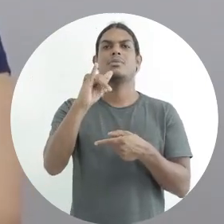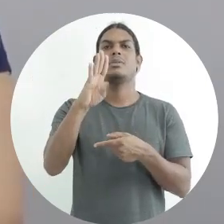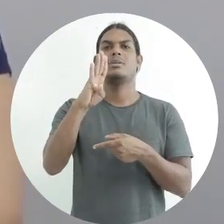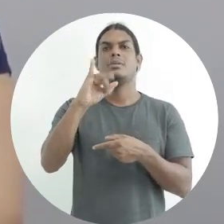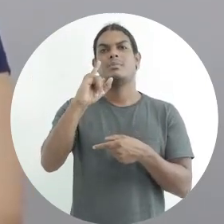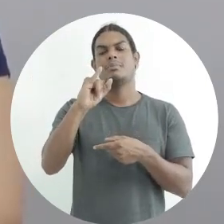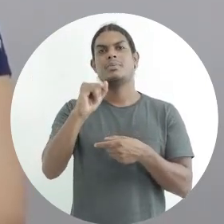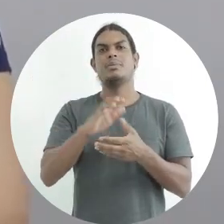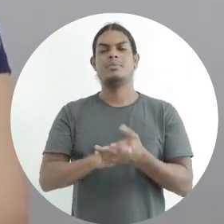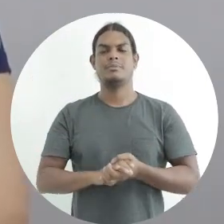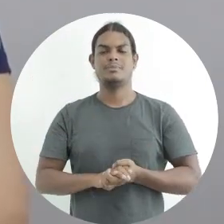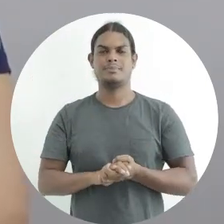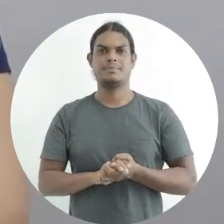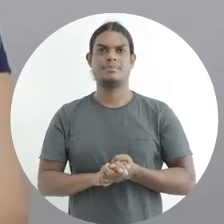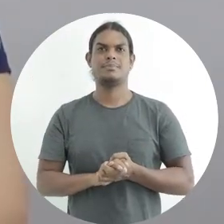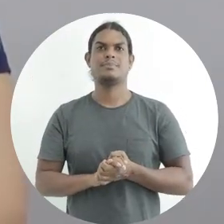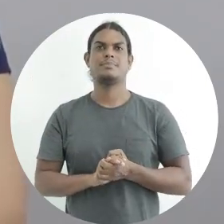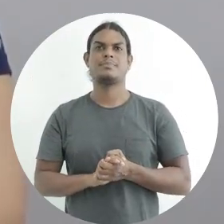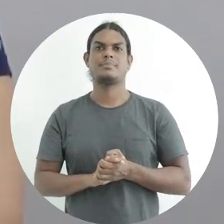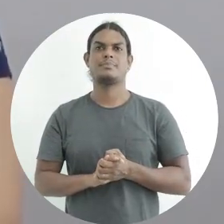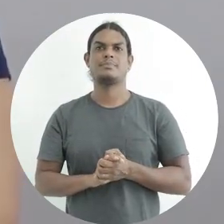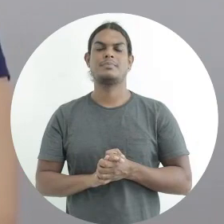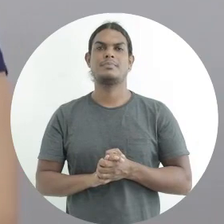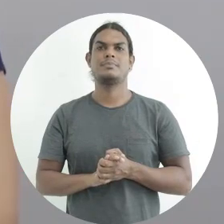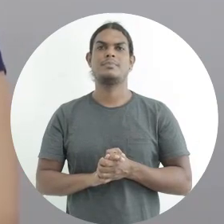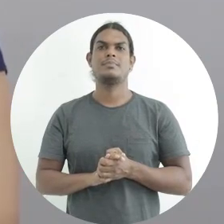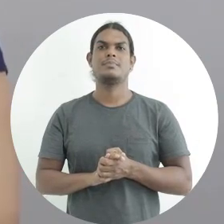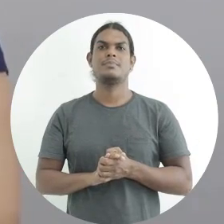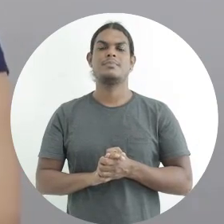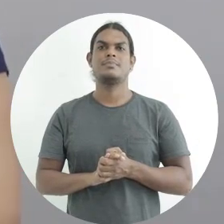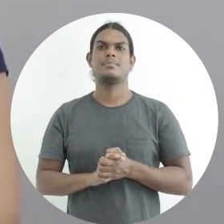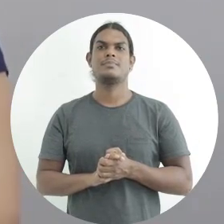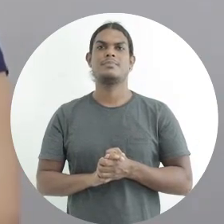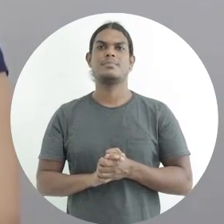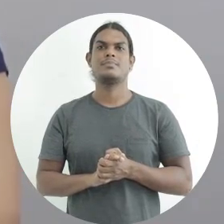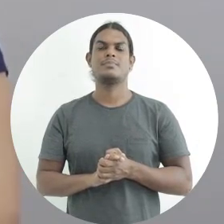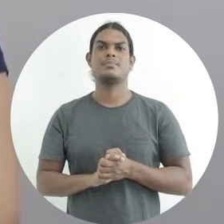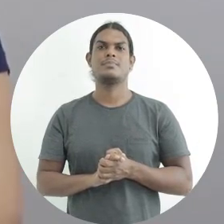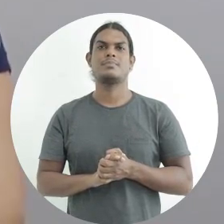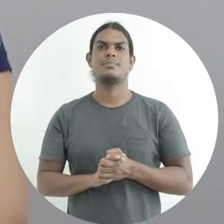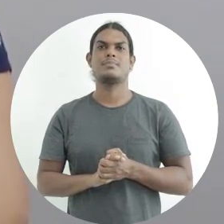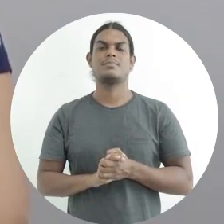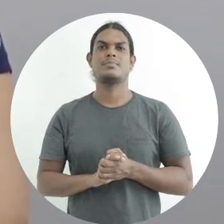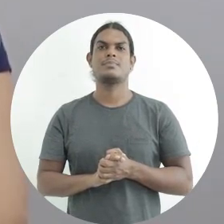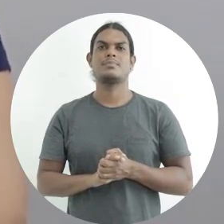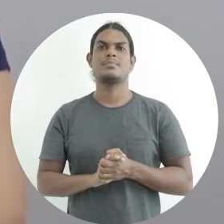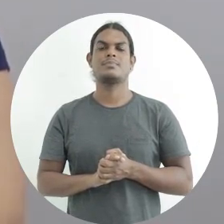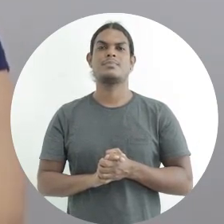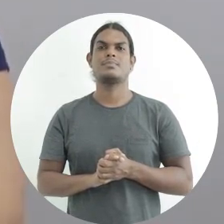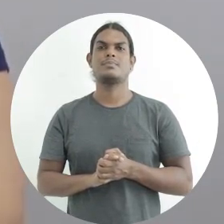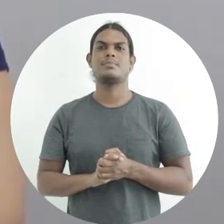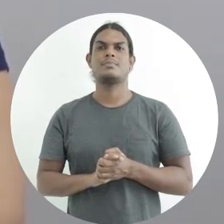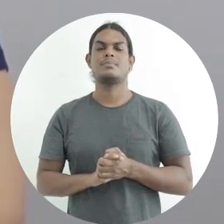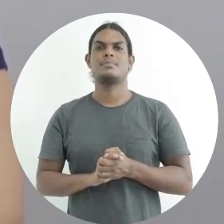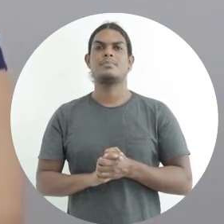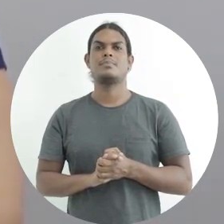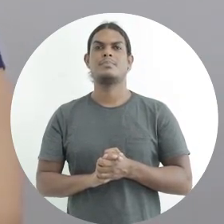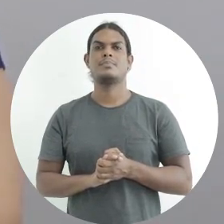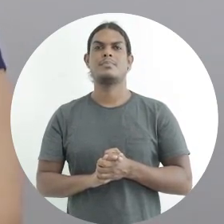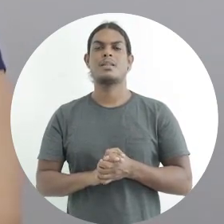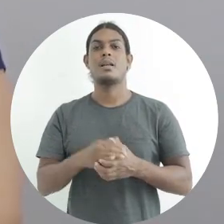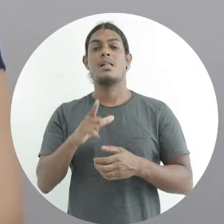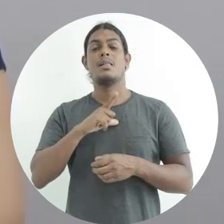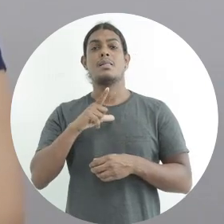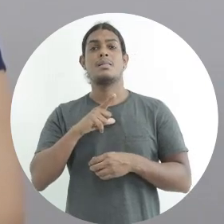o Produto Interno Bruto de um país, é uma medida de riqueza, certo? A gente tem